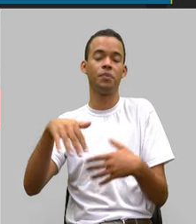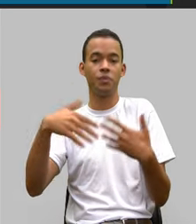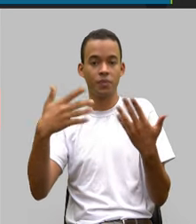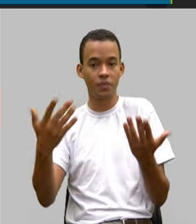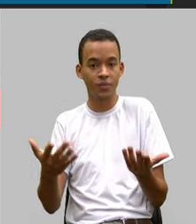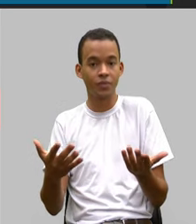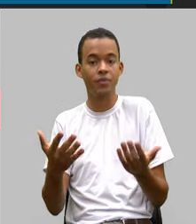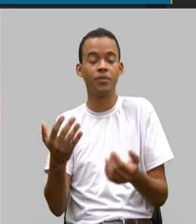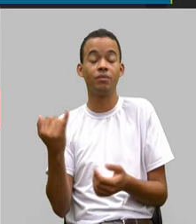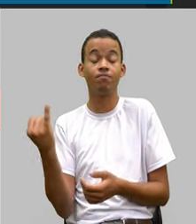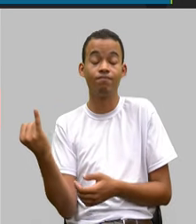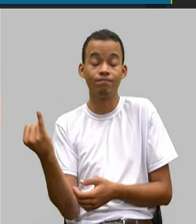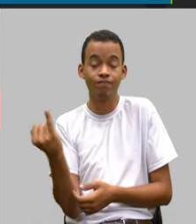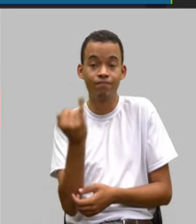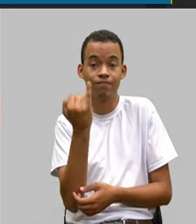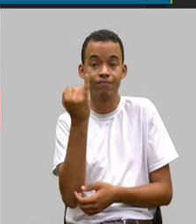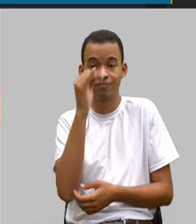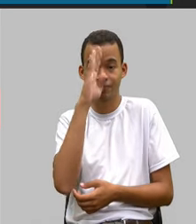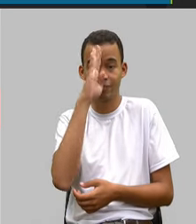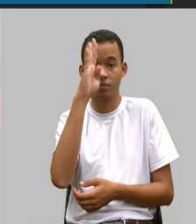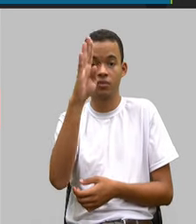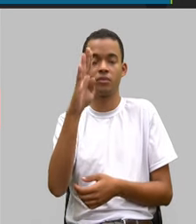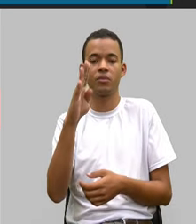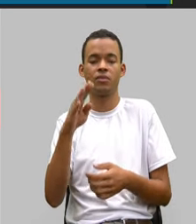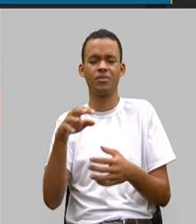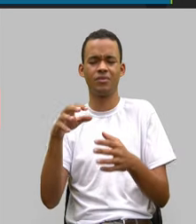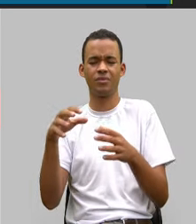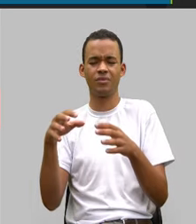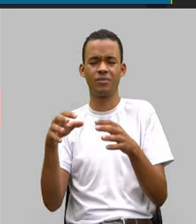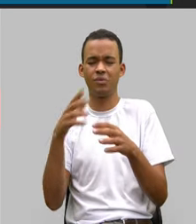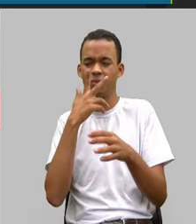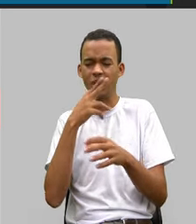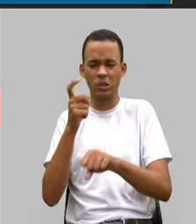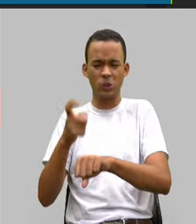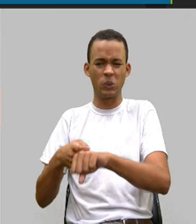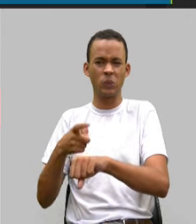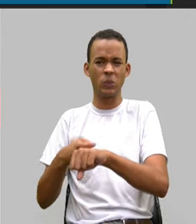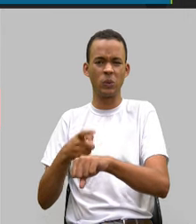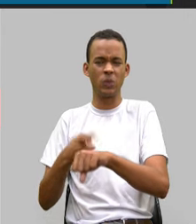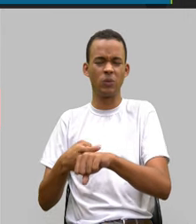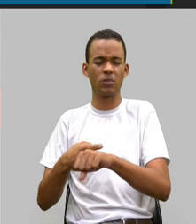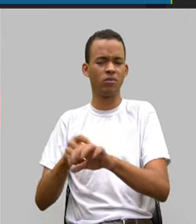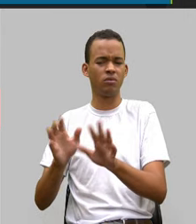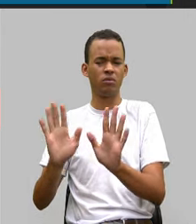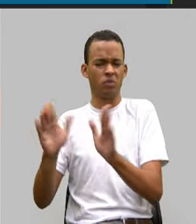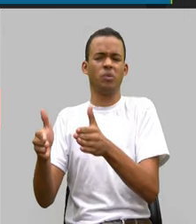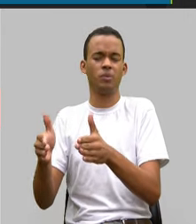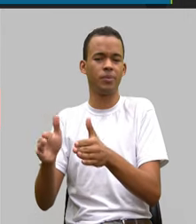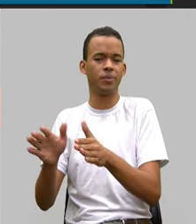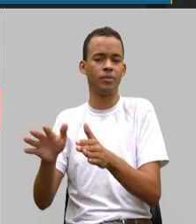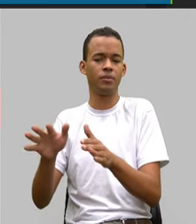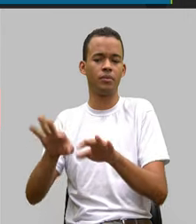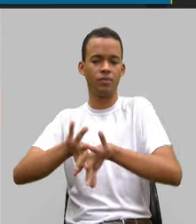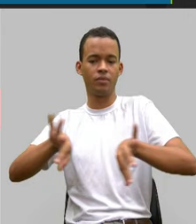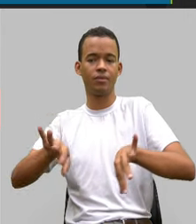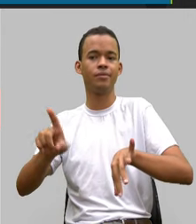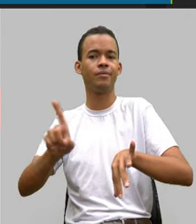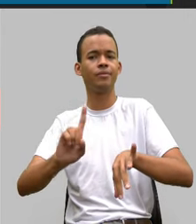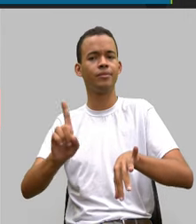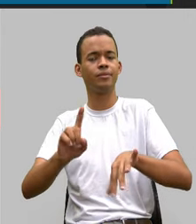desar a pesquisa na área e unir todos os interessados pra gente conseguir